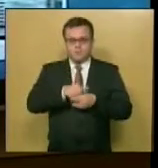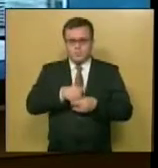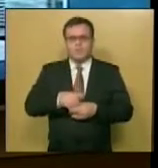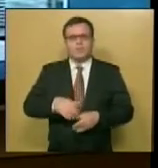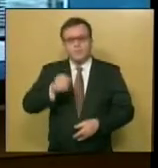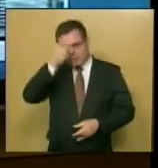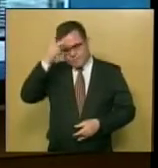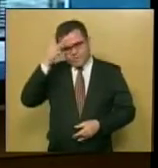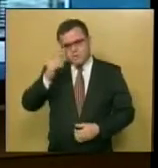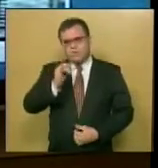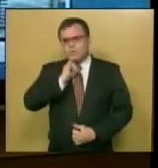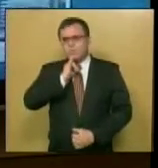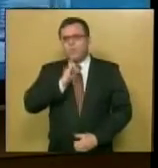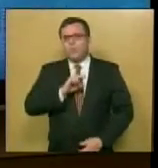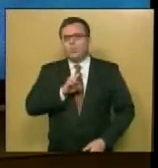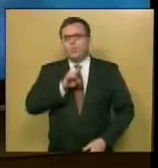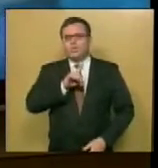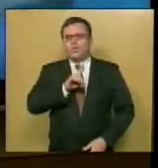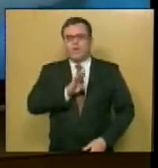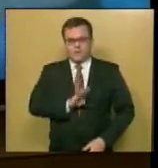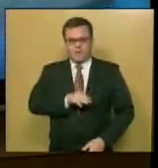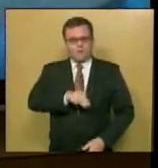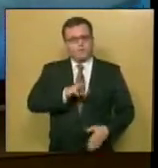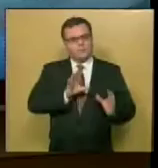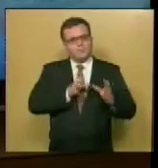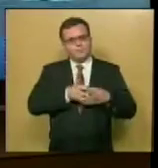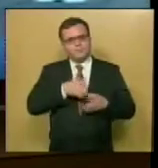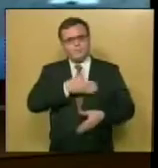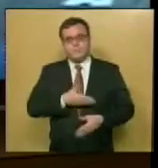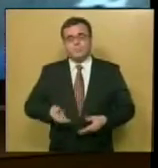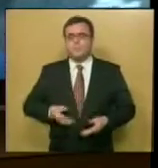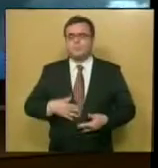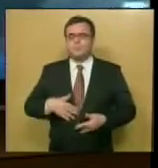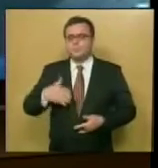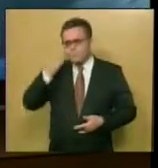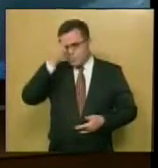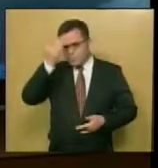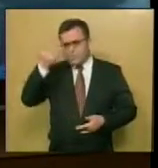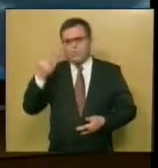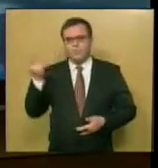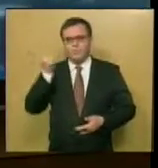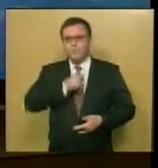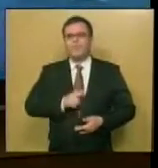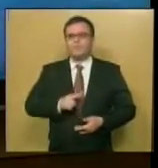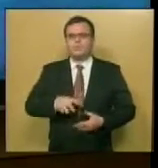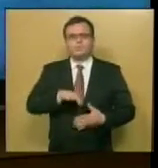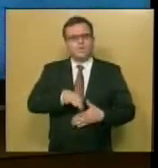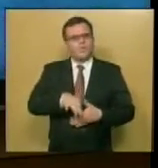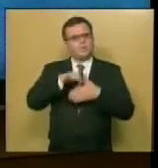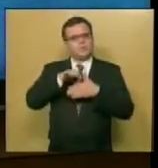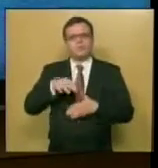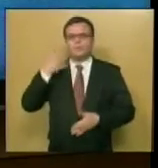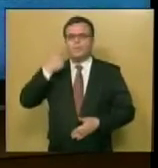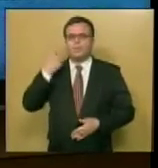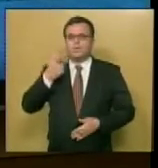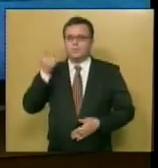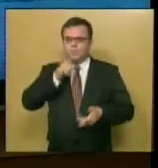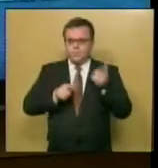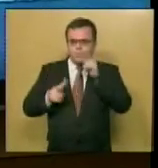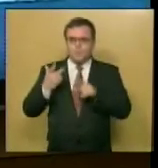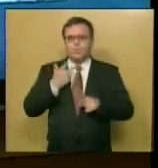Itabaiana pela UDN. O êxito administrativo e a liderança política lhe renderam uma sequência de